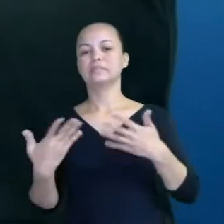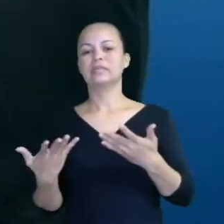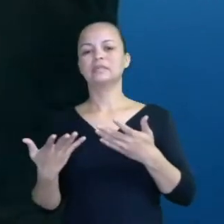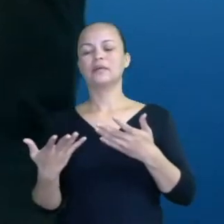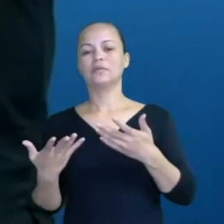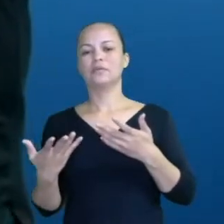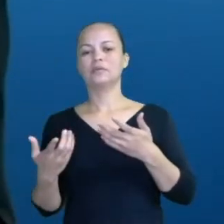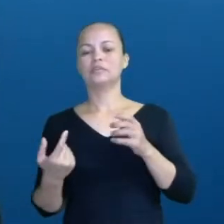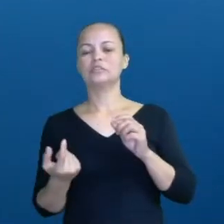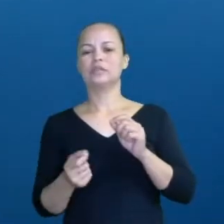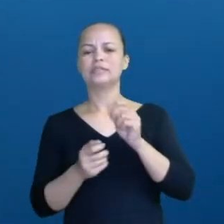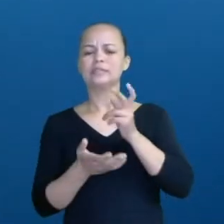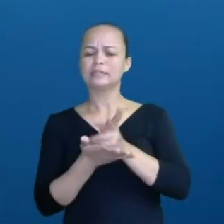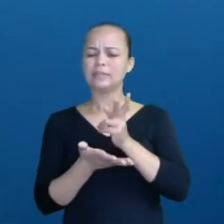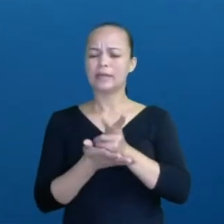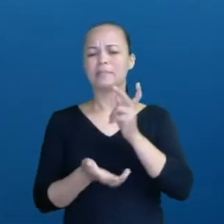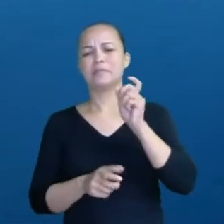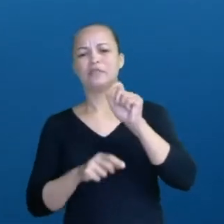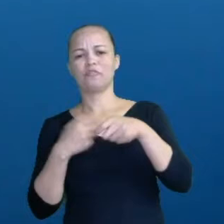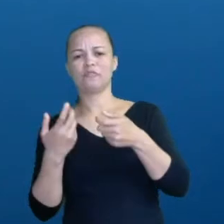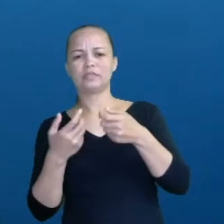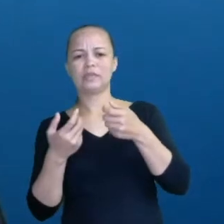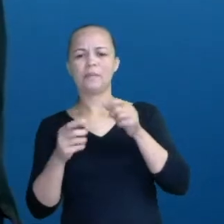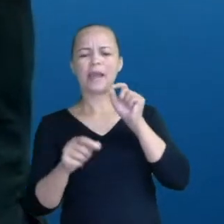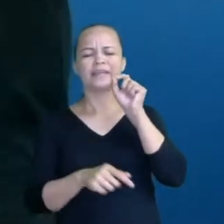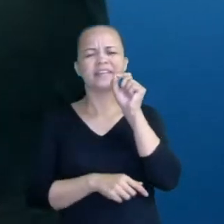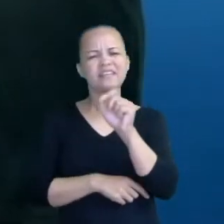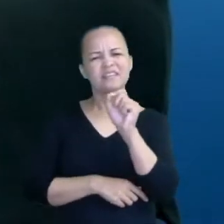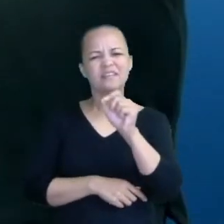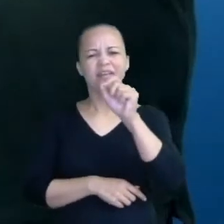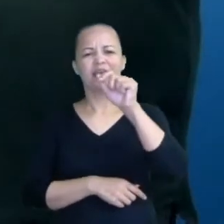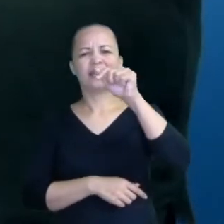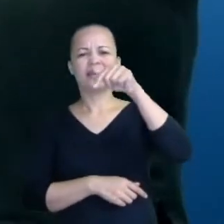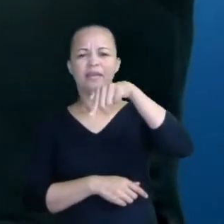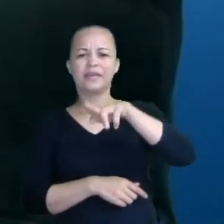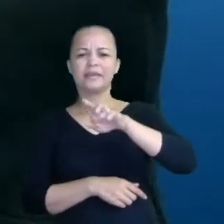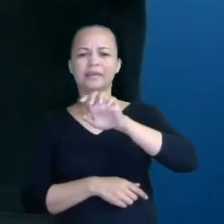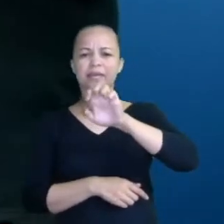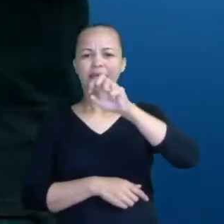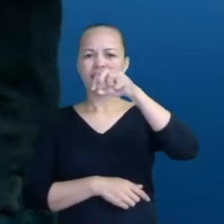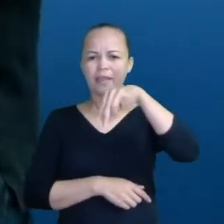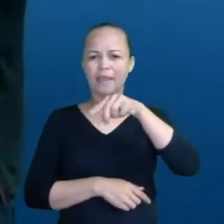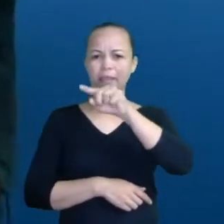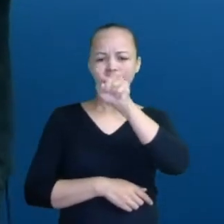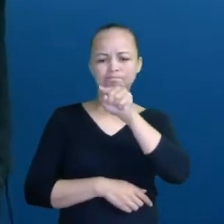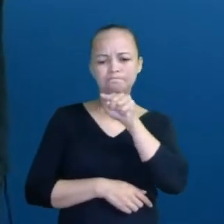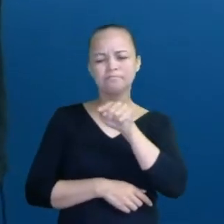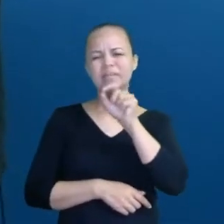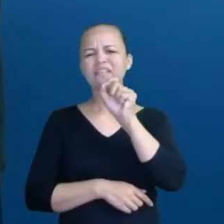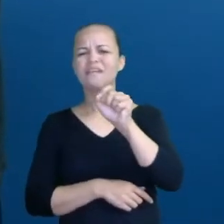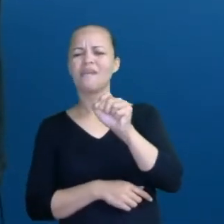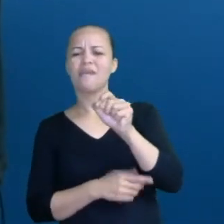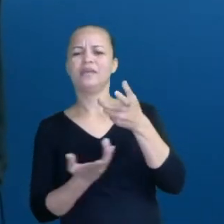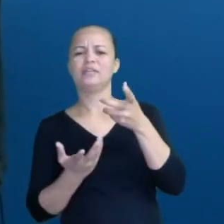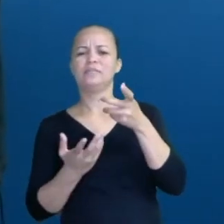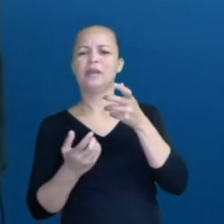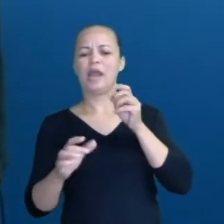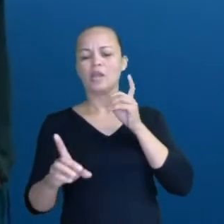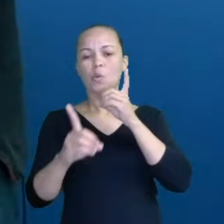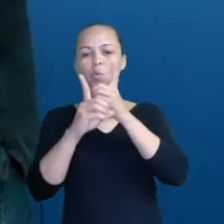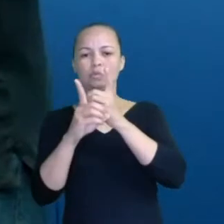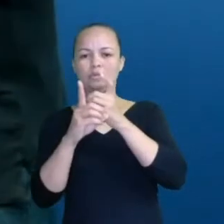eu sempre vou fazer a pergunta quem para conseguir localizar ou encontrar o sujeito de uma determinada